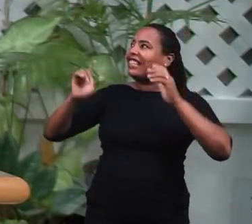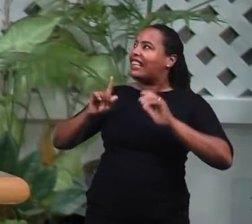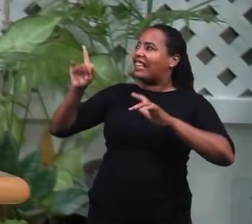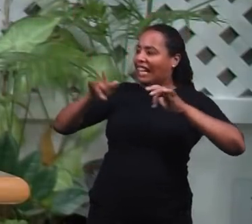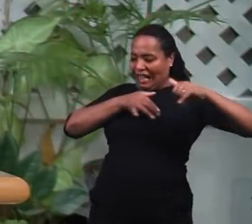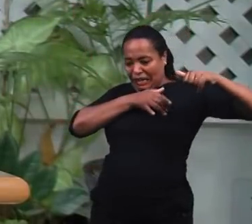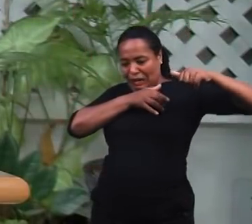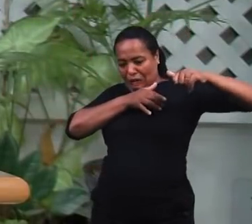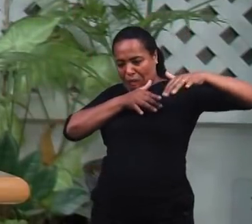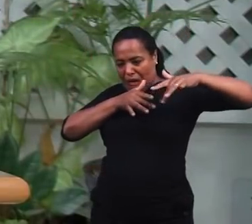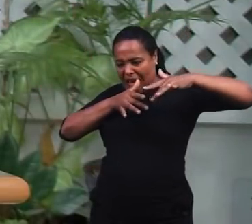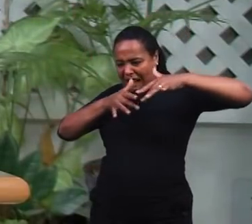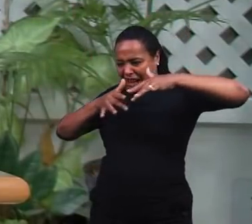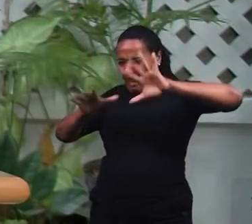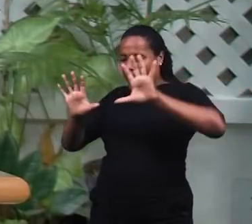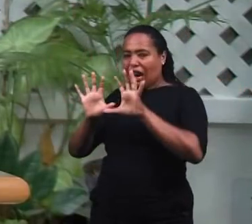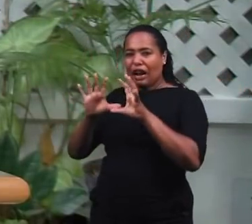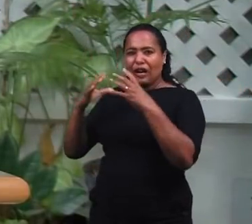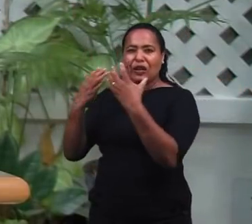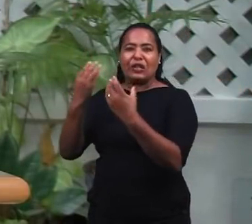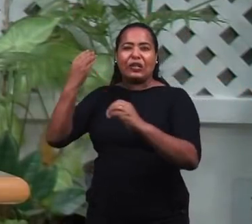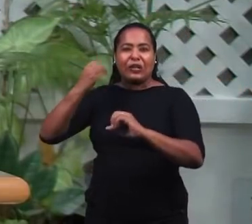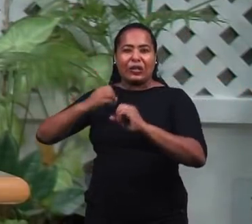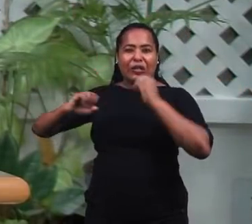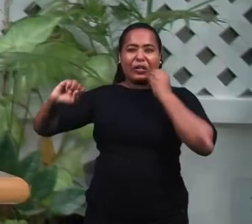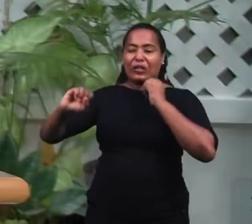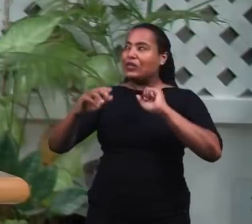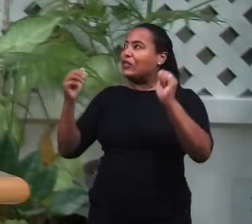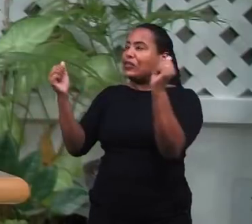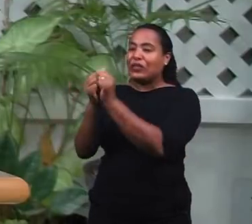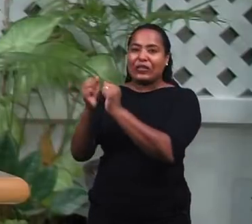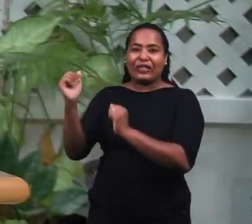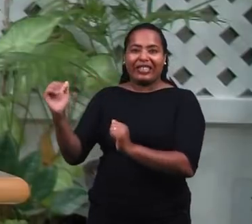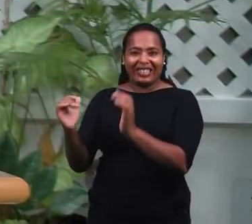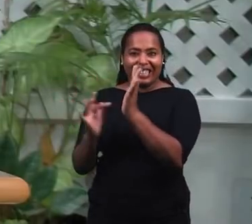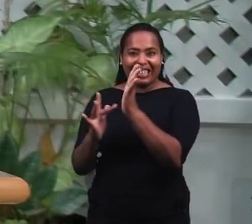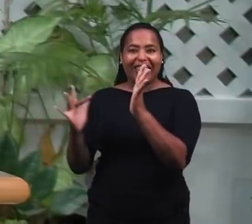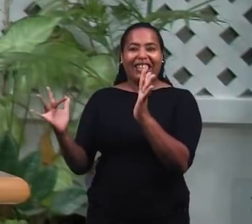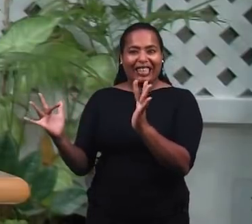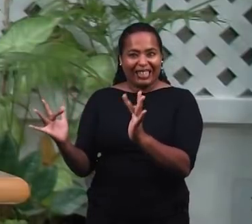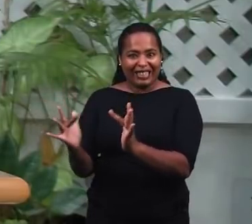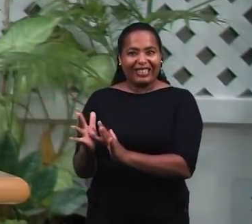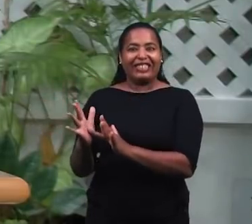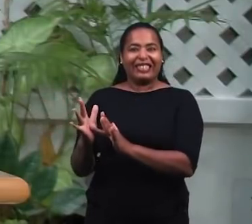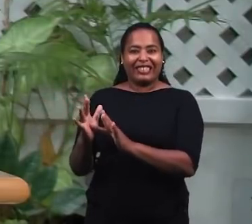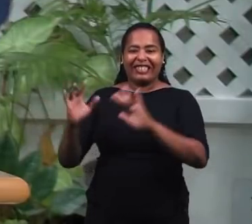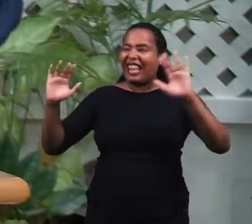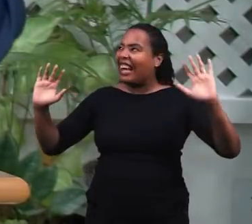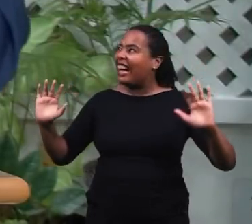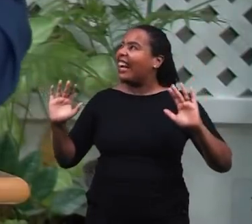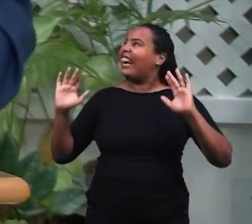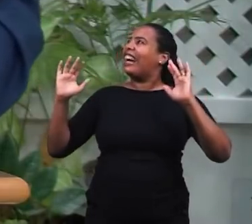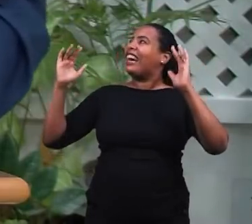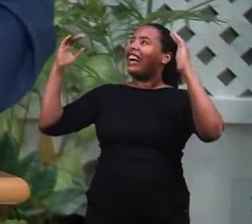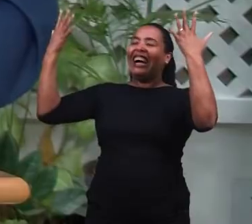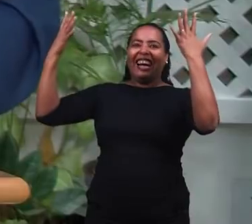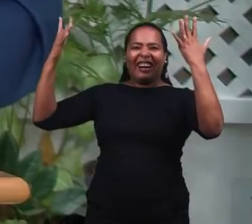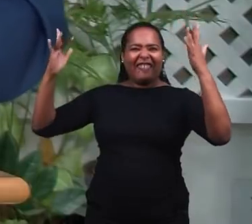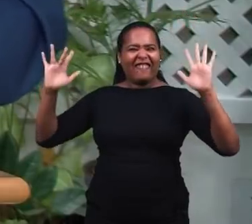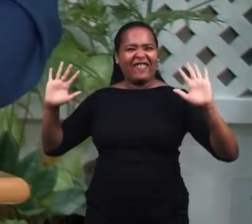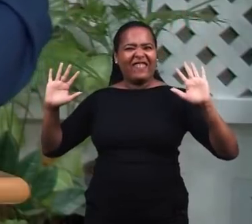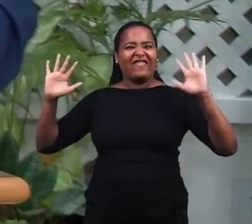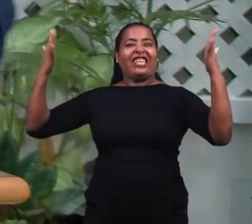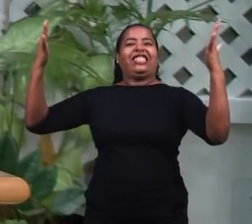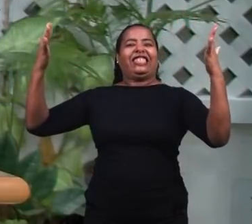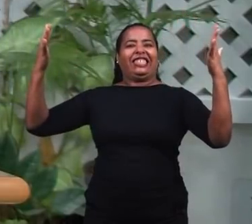multidão dos salvos estará presente com o Senhor Jesus para comemorar